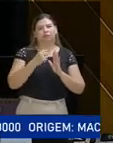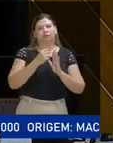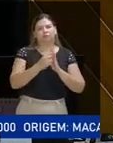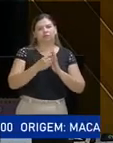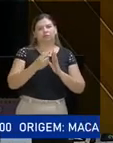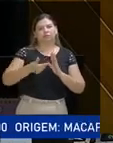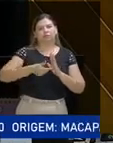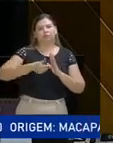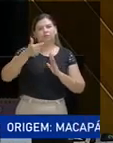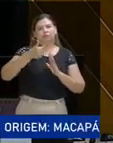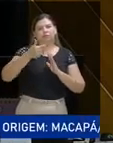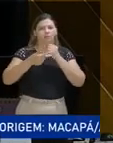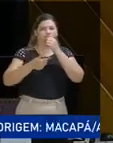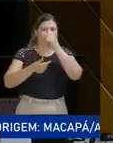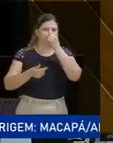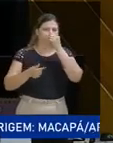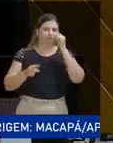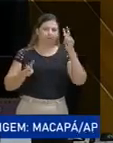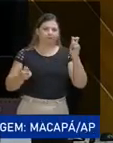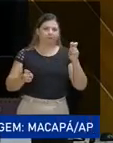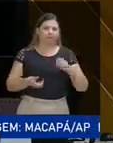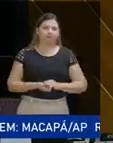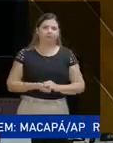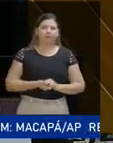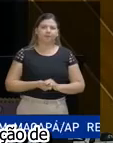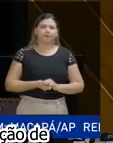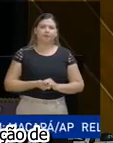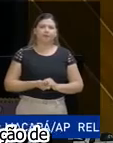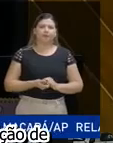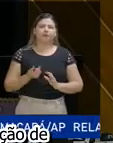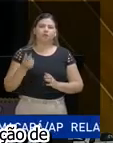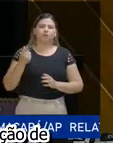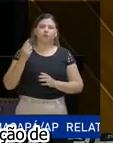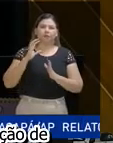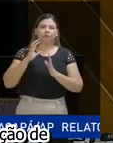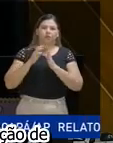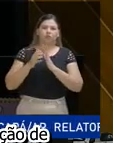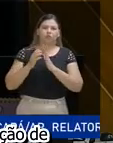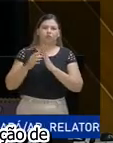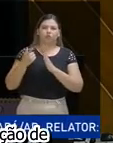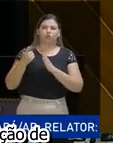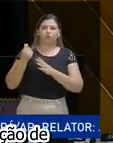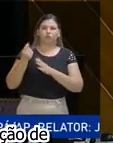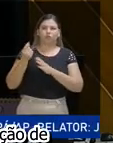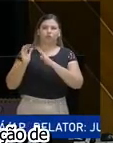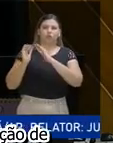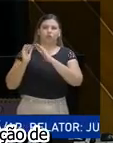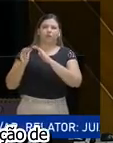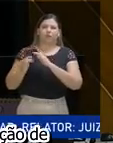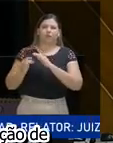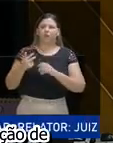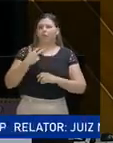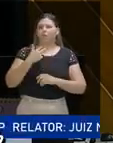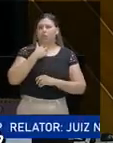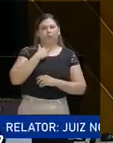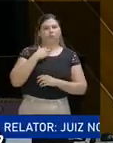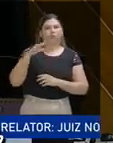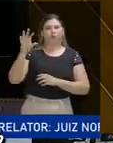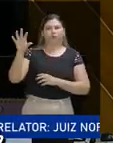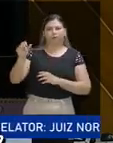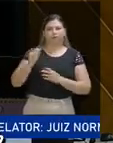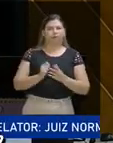regência. Nos seguintes termos, aspas, os recursos do fundo partidário não podem ser utilizados para a quitação de